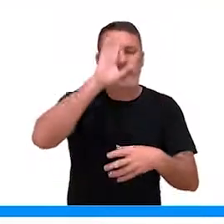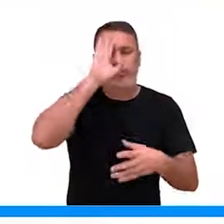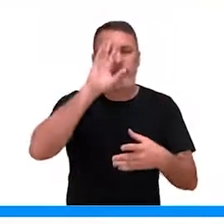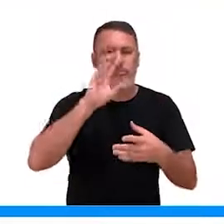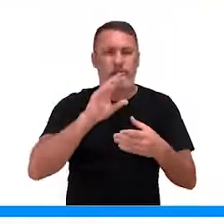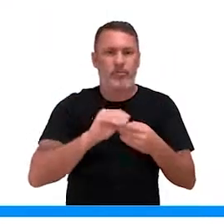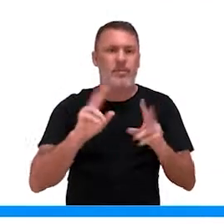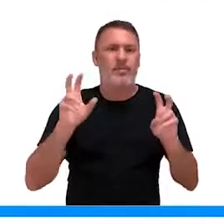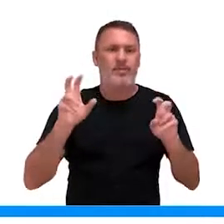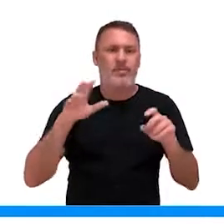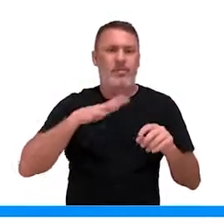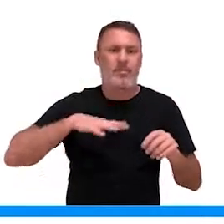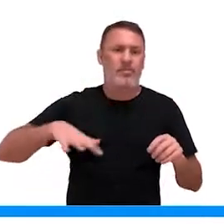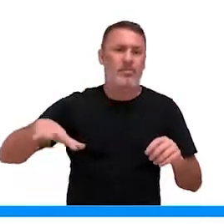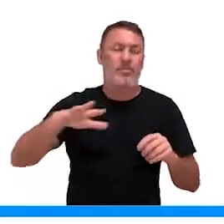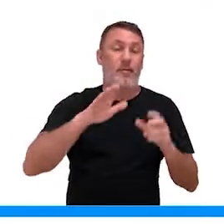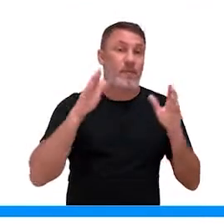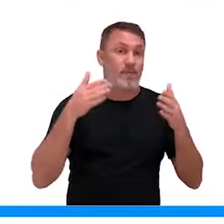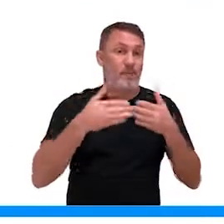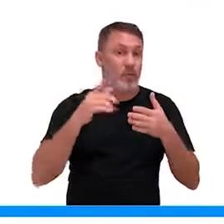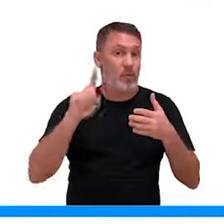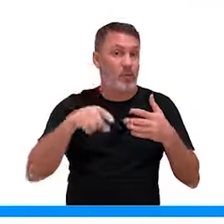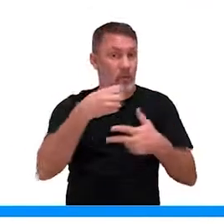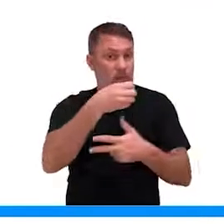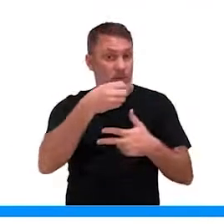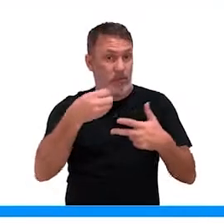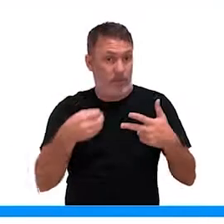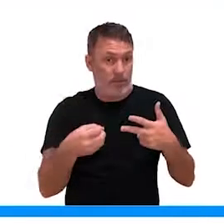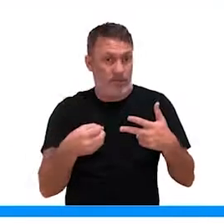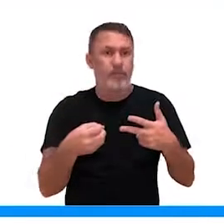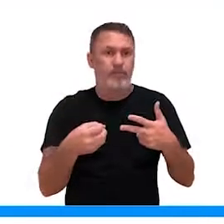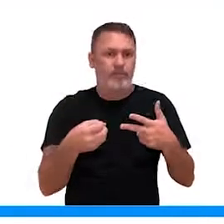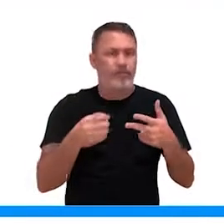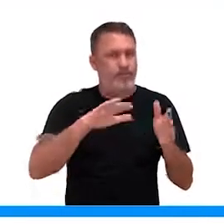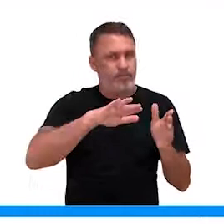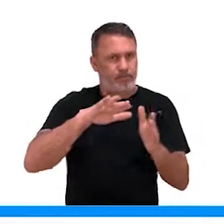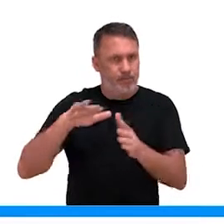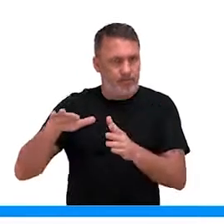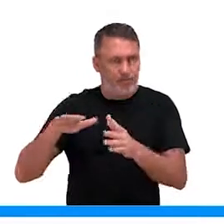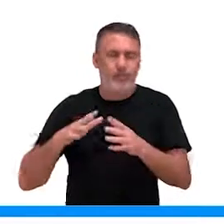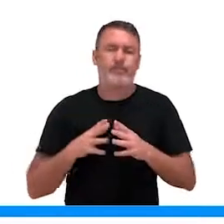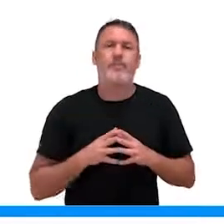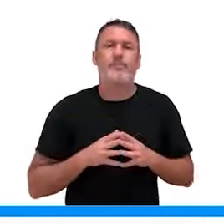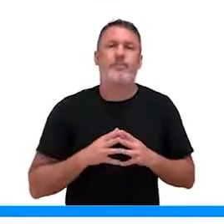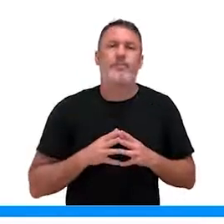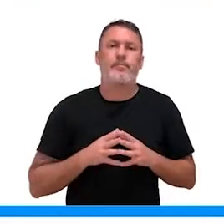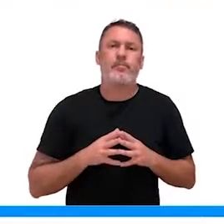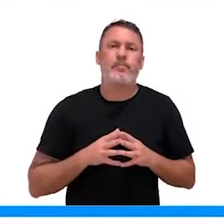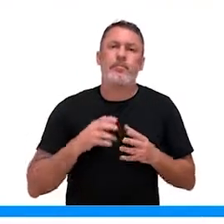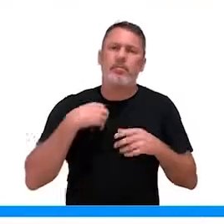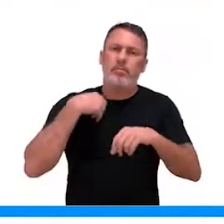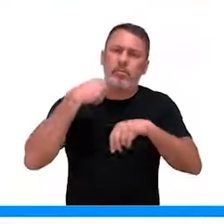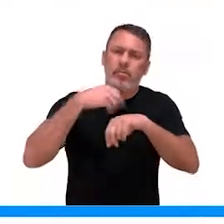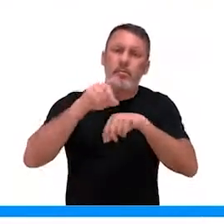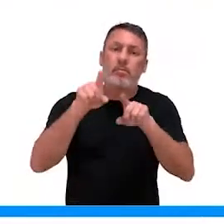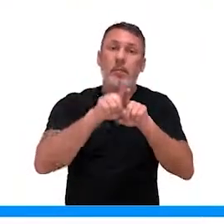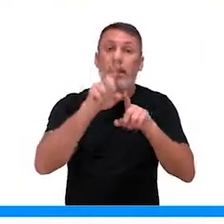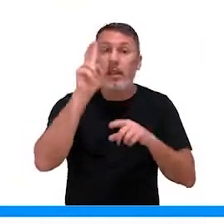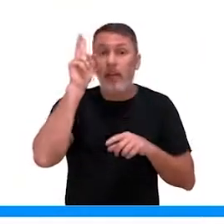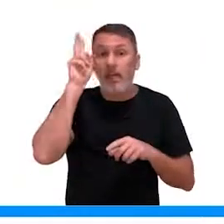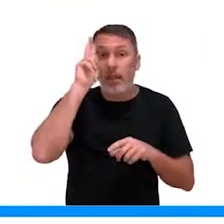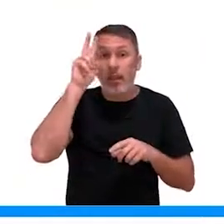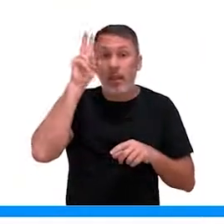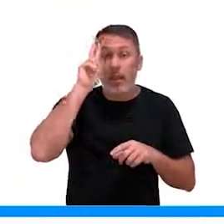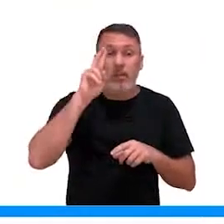essa temática para o Enem. Então, antes disso, eu gostaria de lembrar